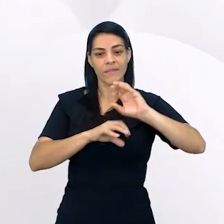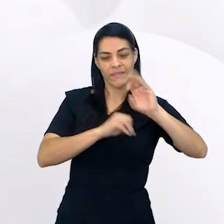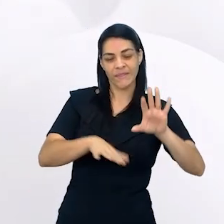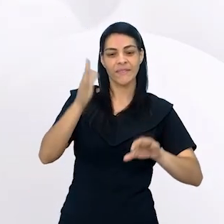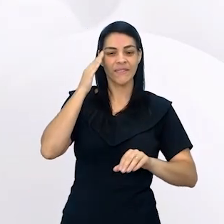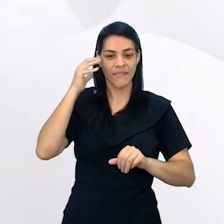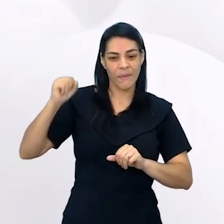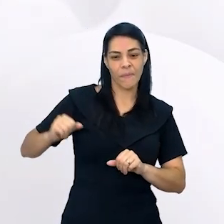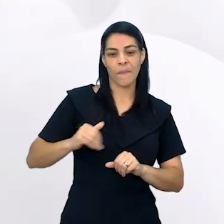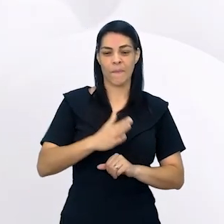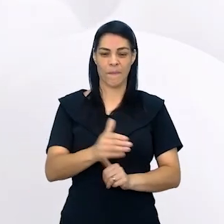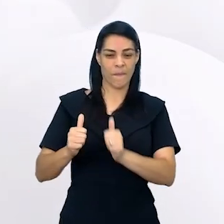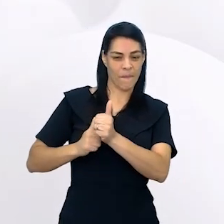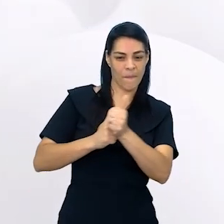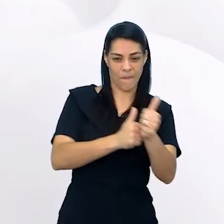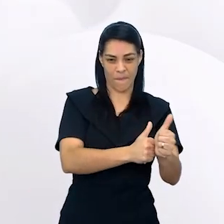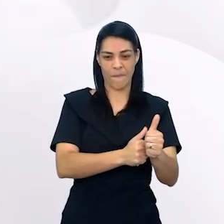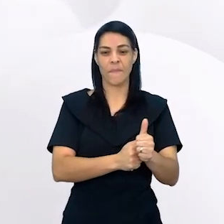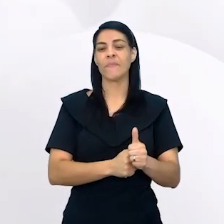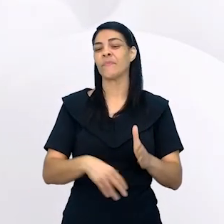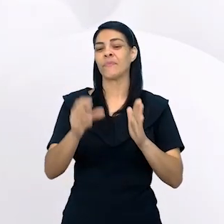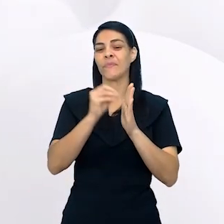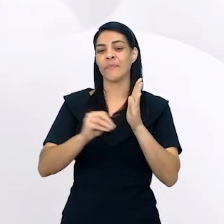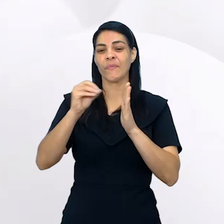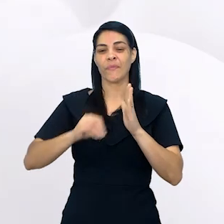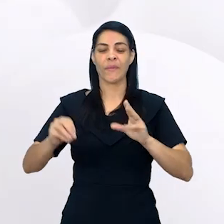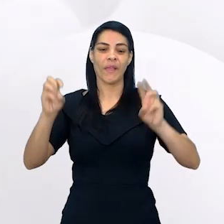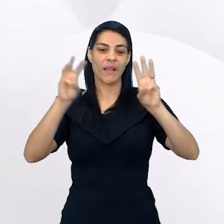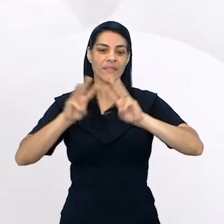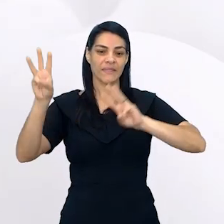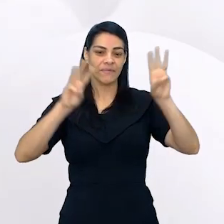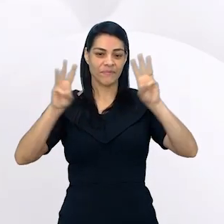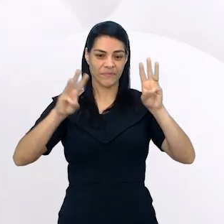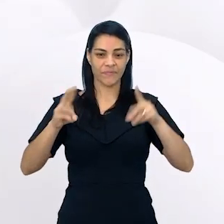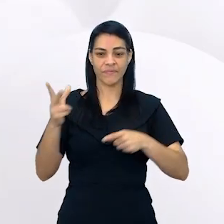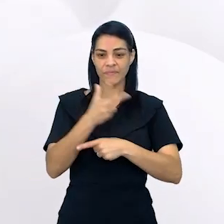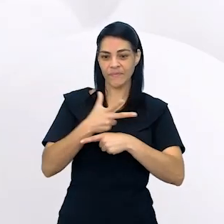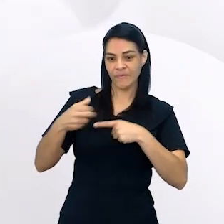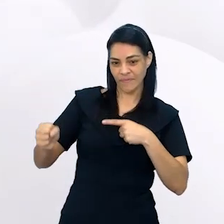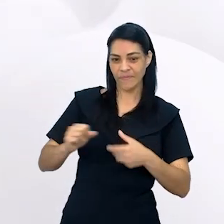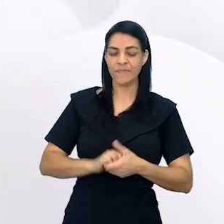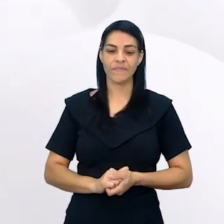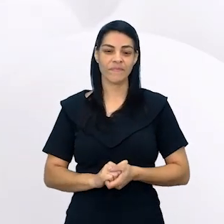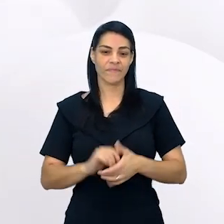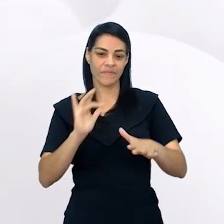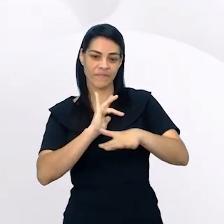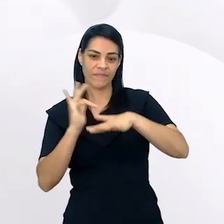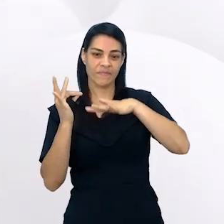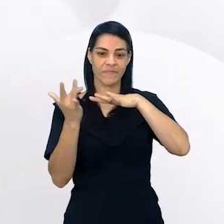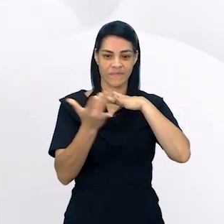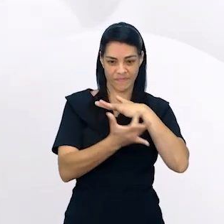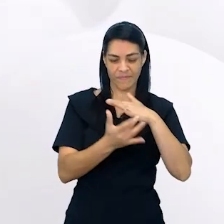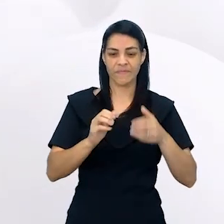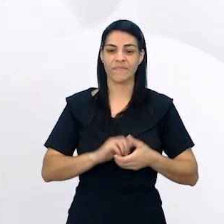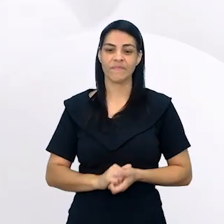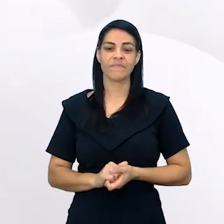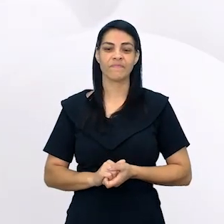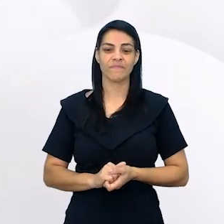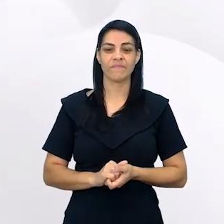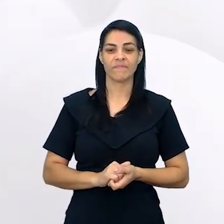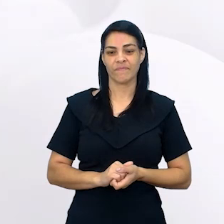acompanhe o site efap por meio do QR Code ao lado das redes sociais aí do